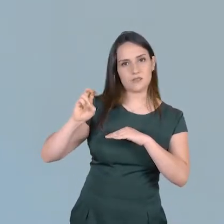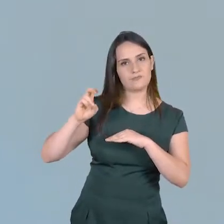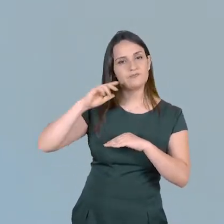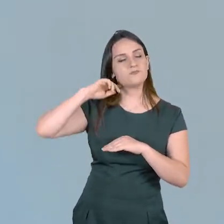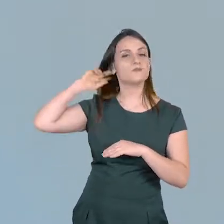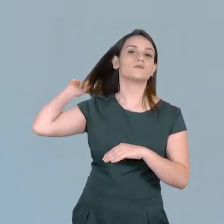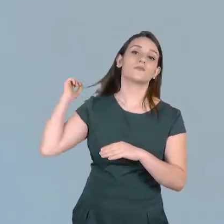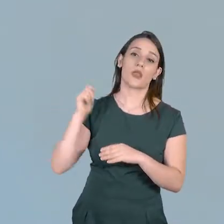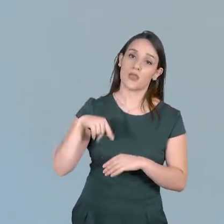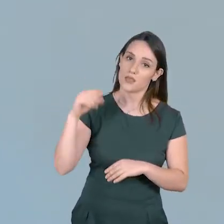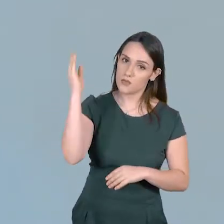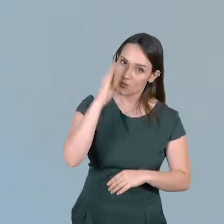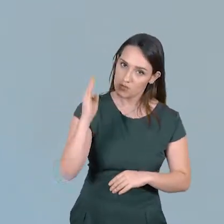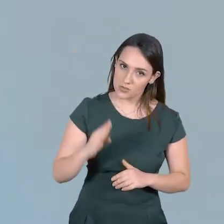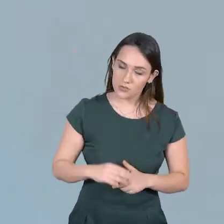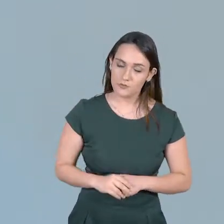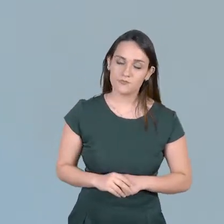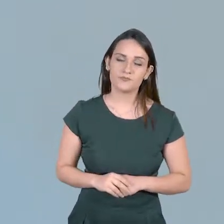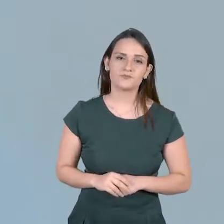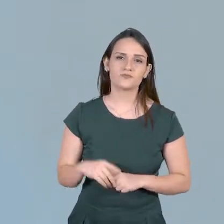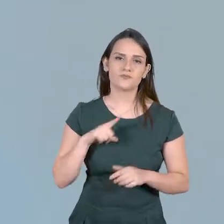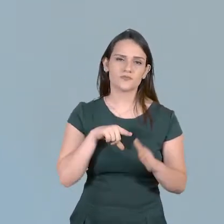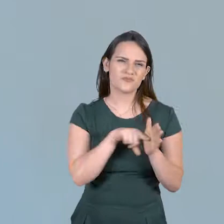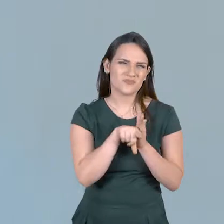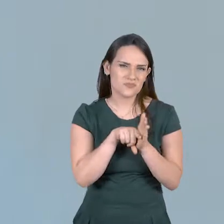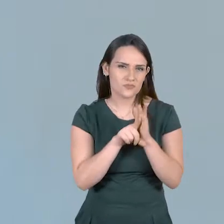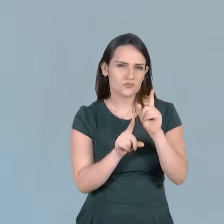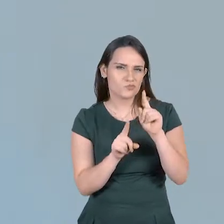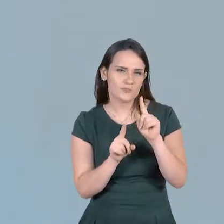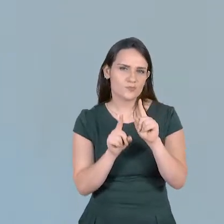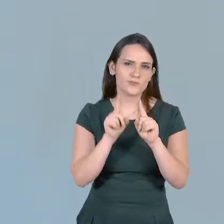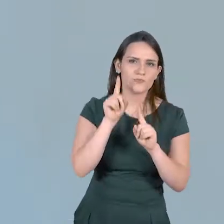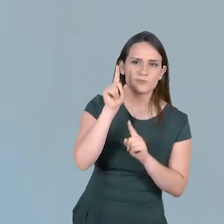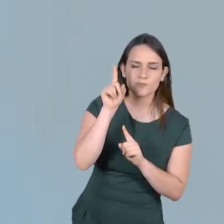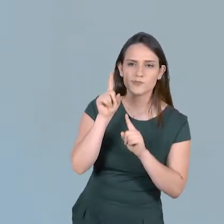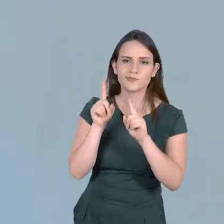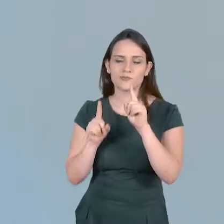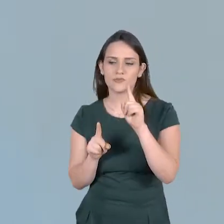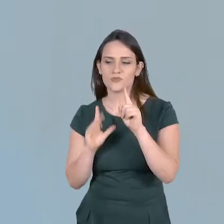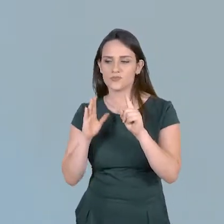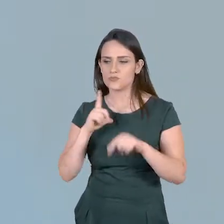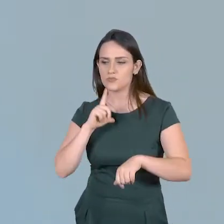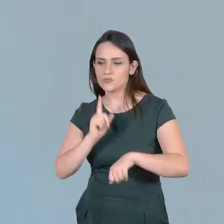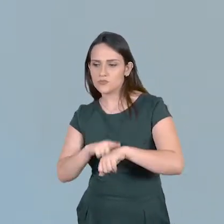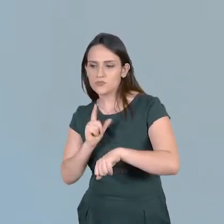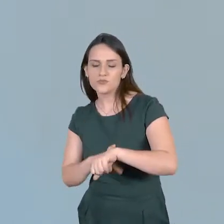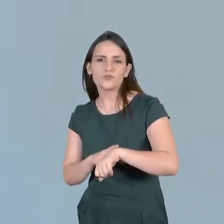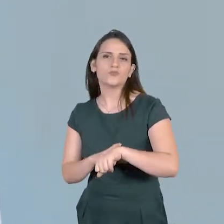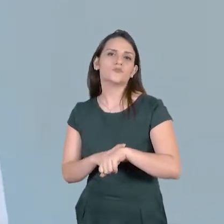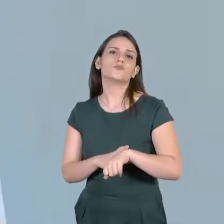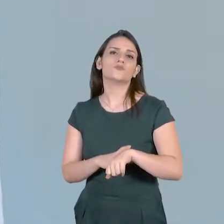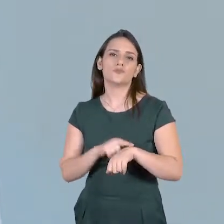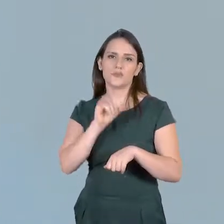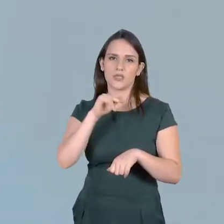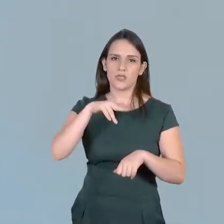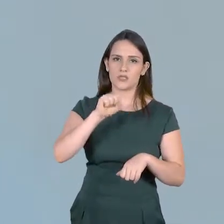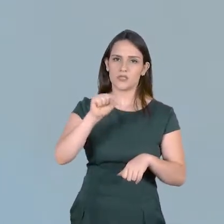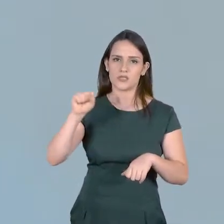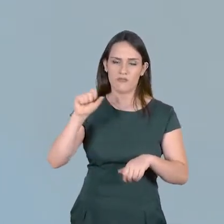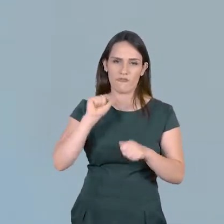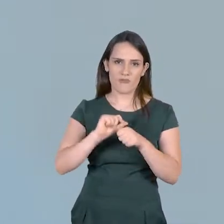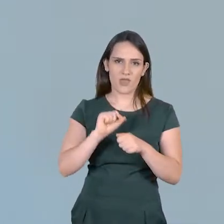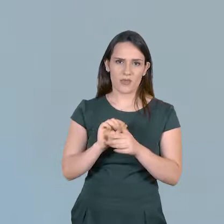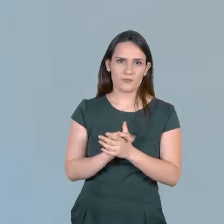no Brasil, estatísticas que já vêm sendo feitas há muito tempo pelo próprio INSS, a média das